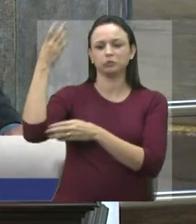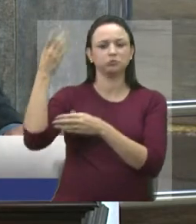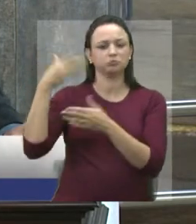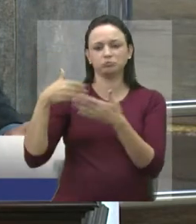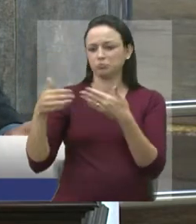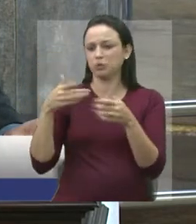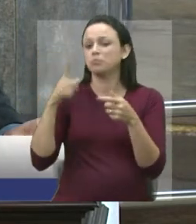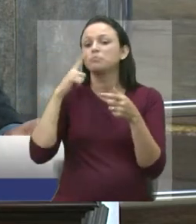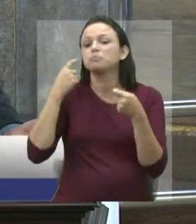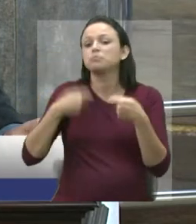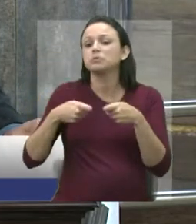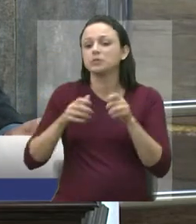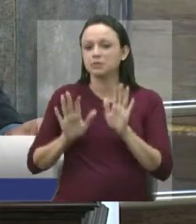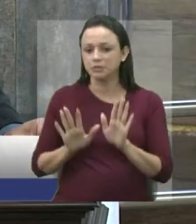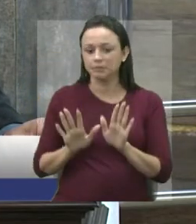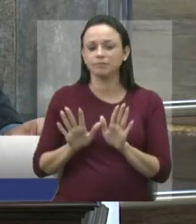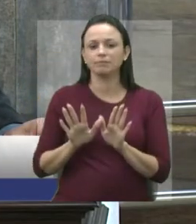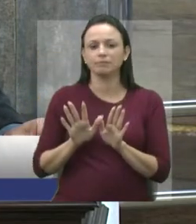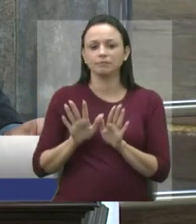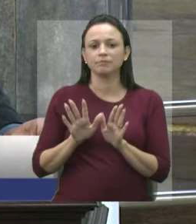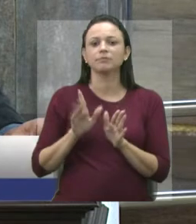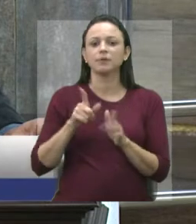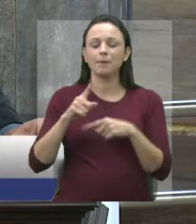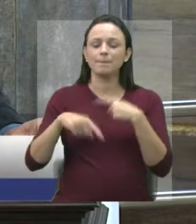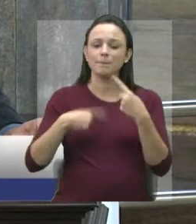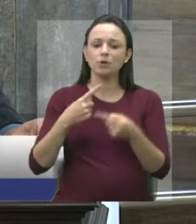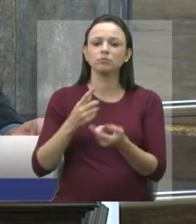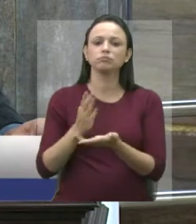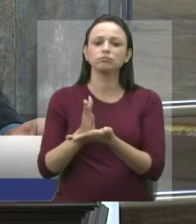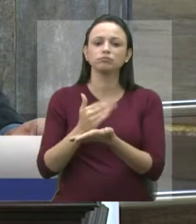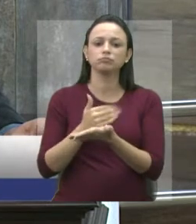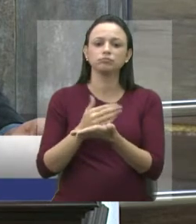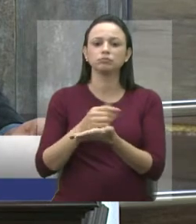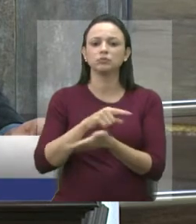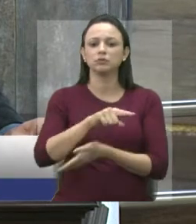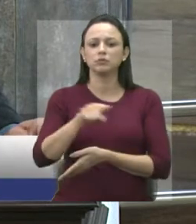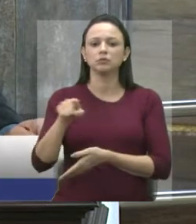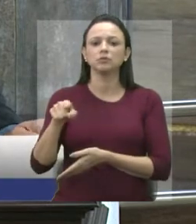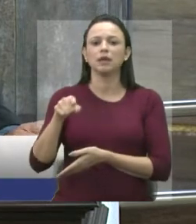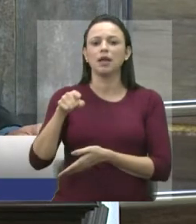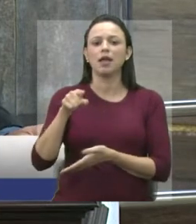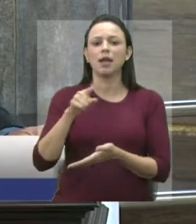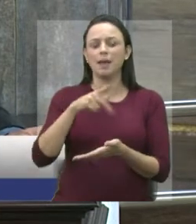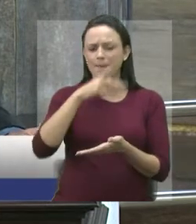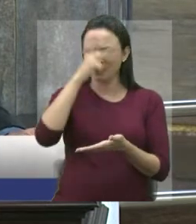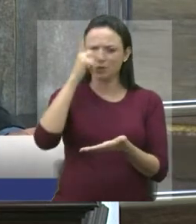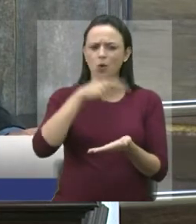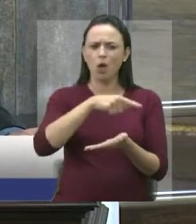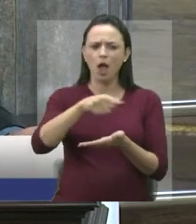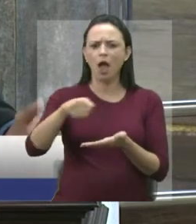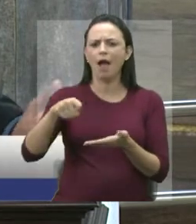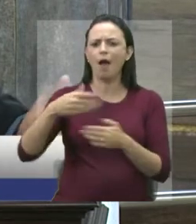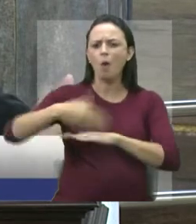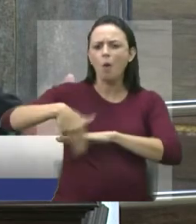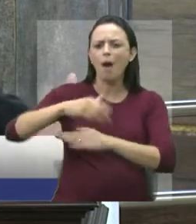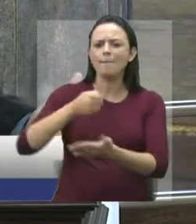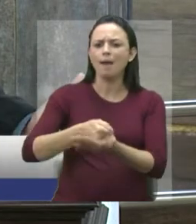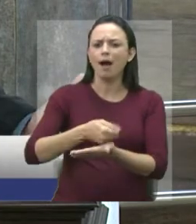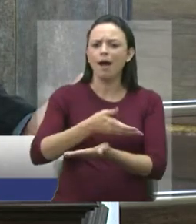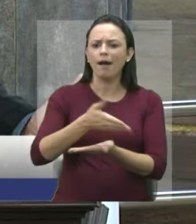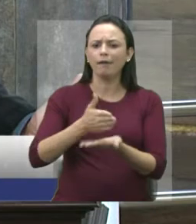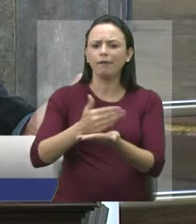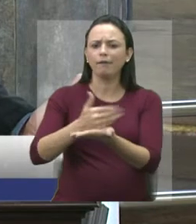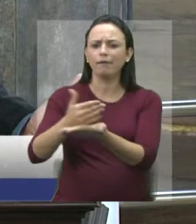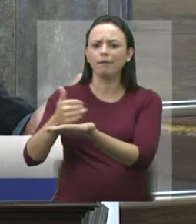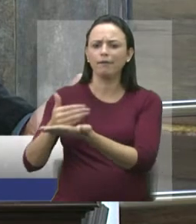enfim, e isso é rateado entre as pessoas que vão ser favorecidas. Agora eu falo,